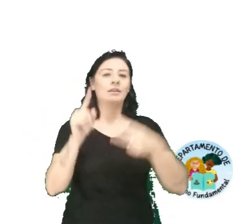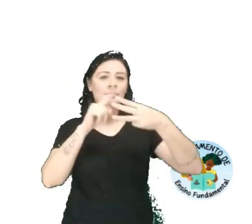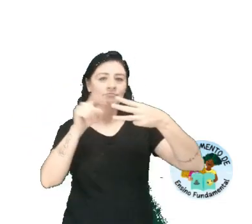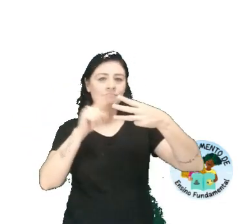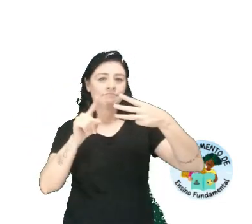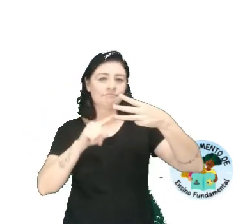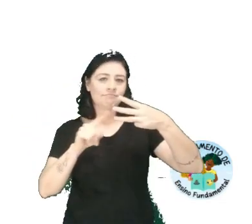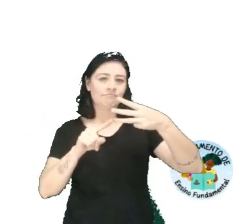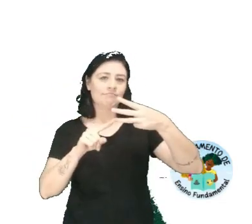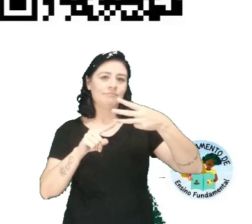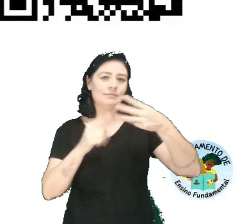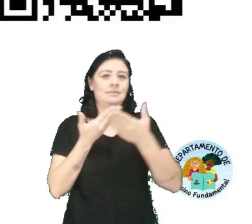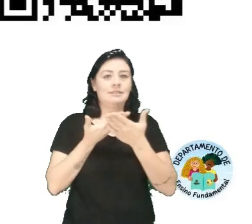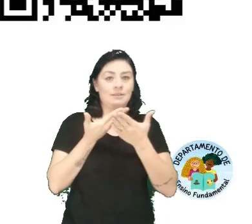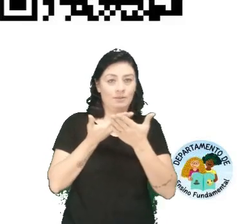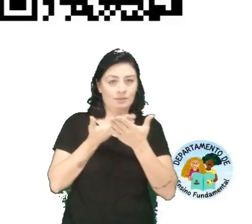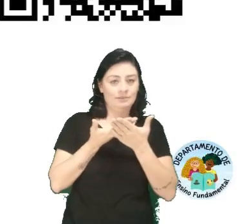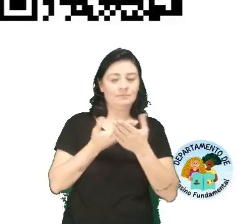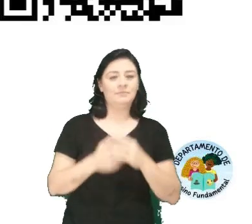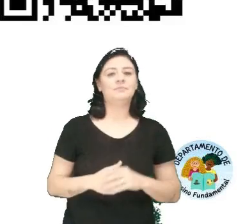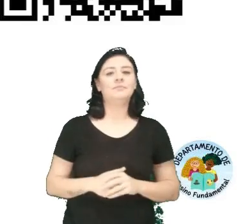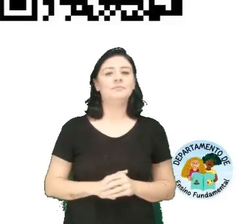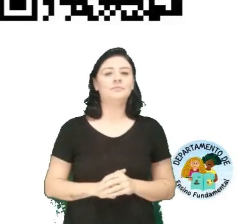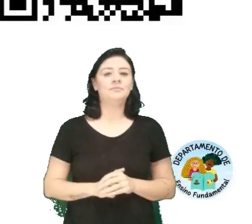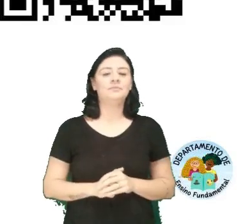3 encontros.